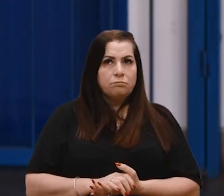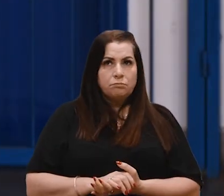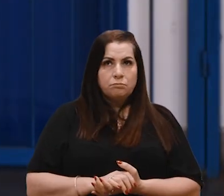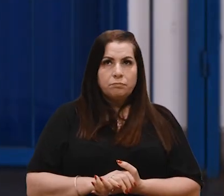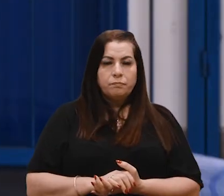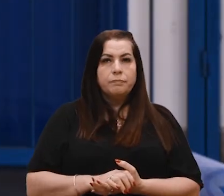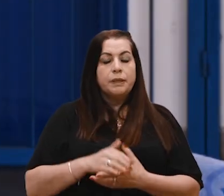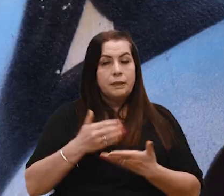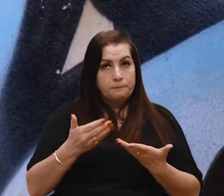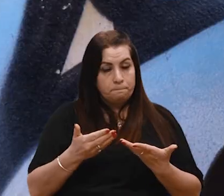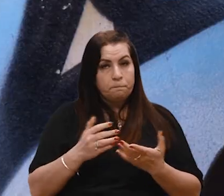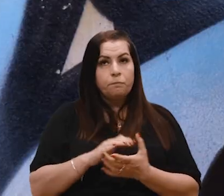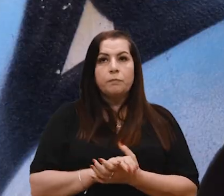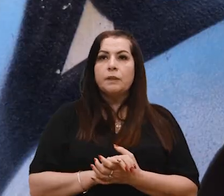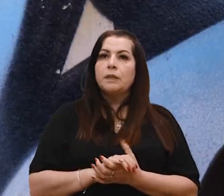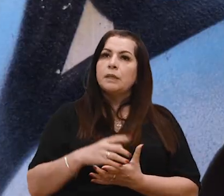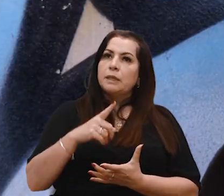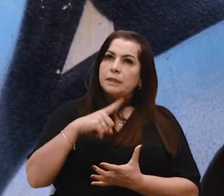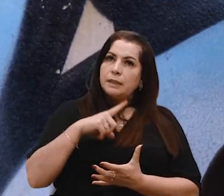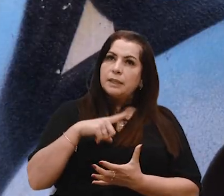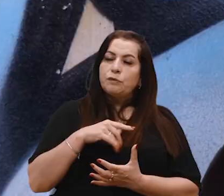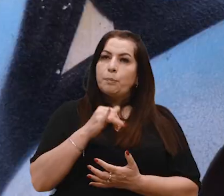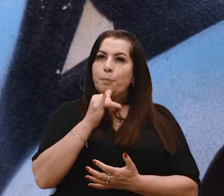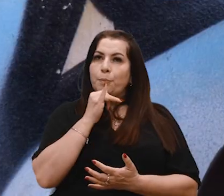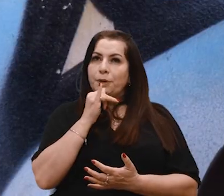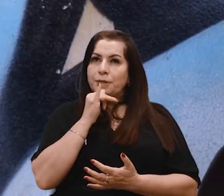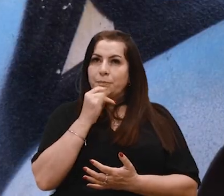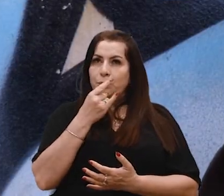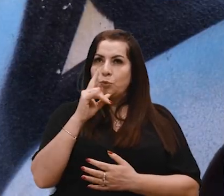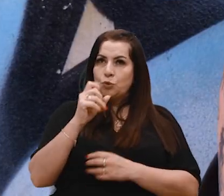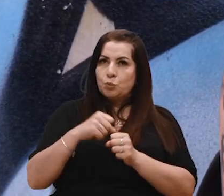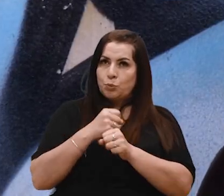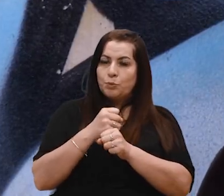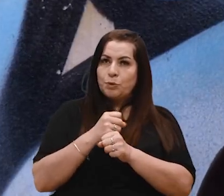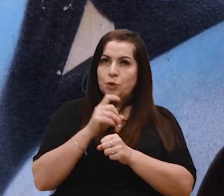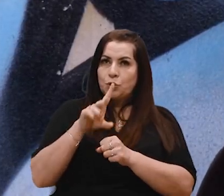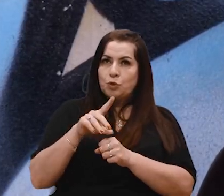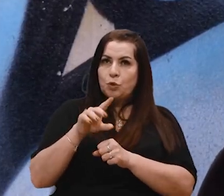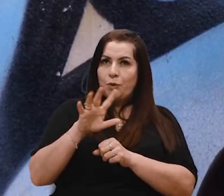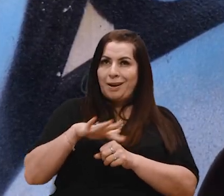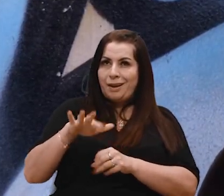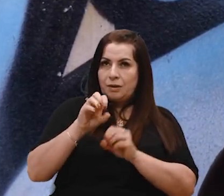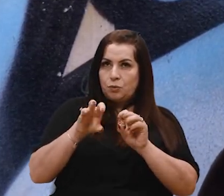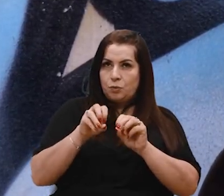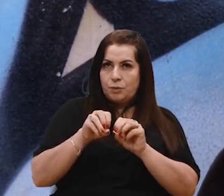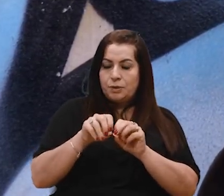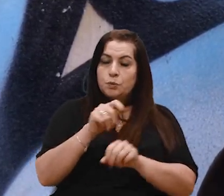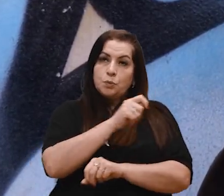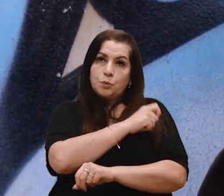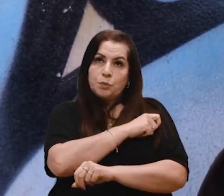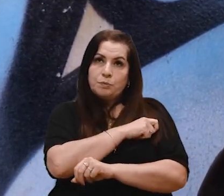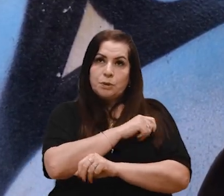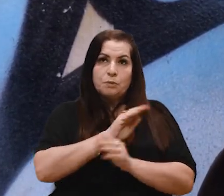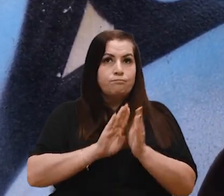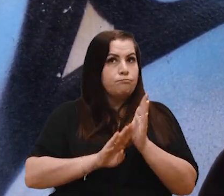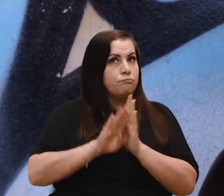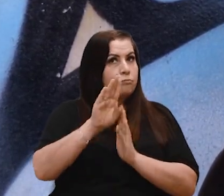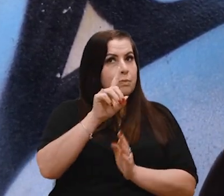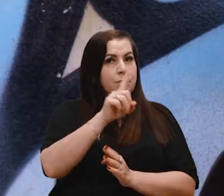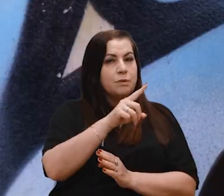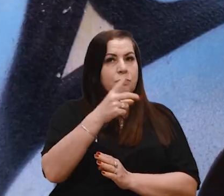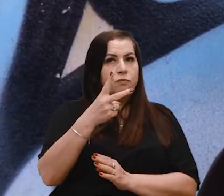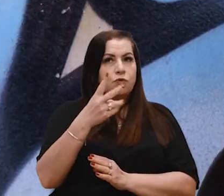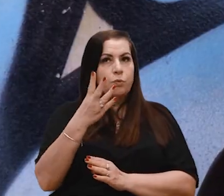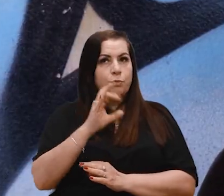como estão? Então, a gente teve, por exemplo, no último ano, só na educação, no caso dos estudantes,